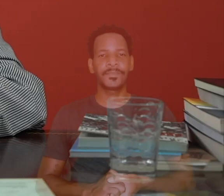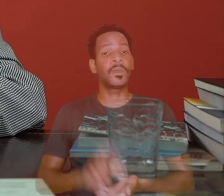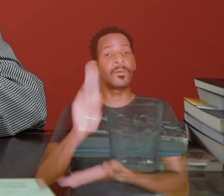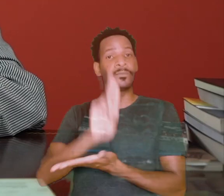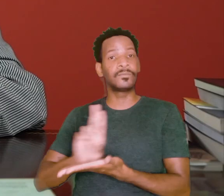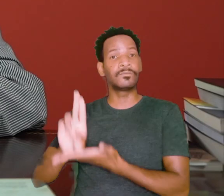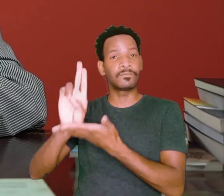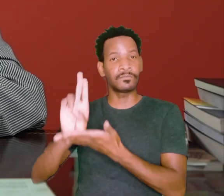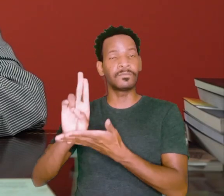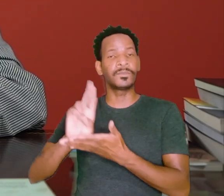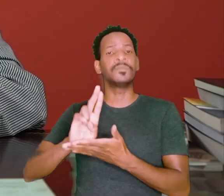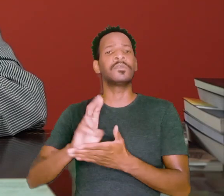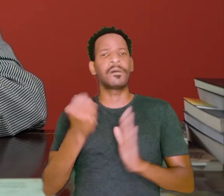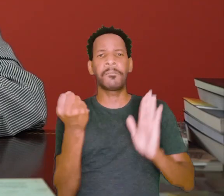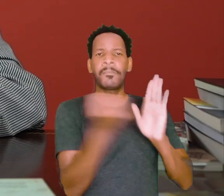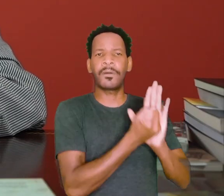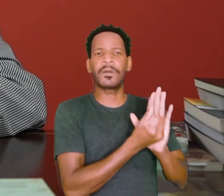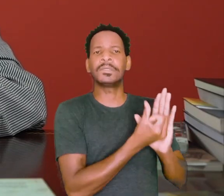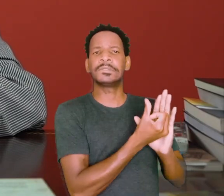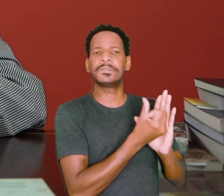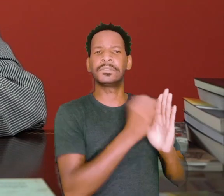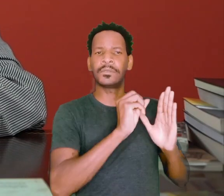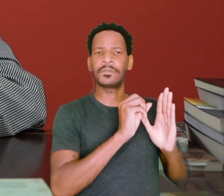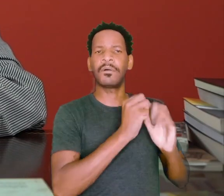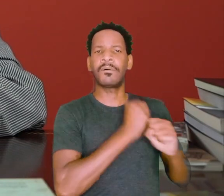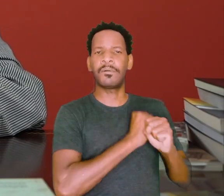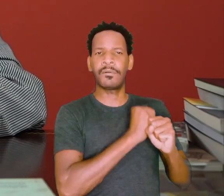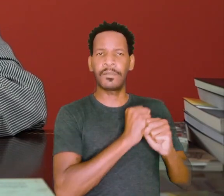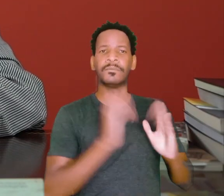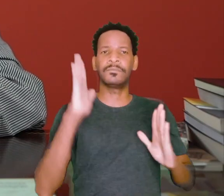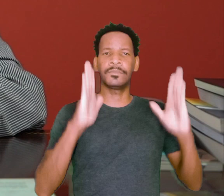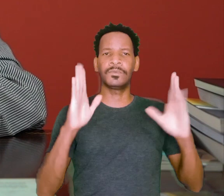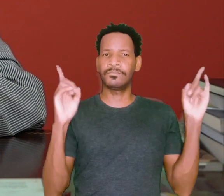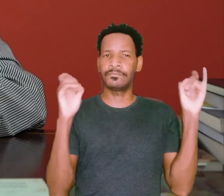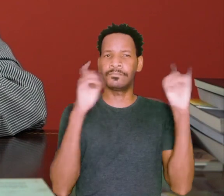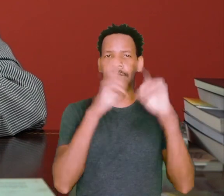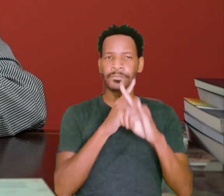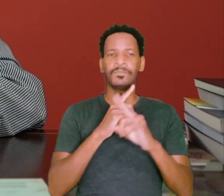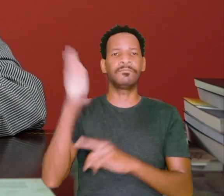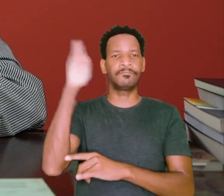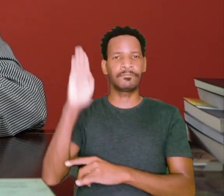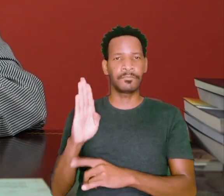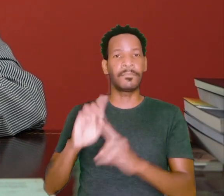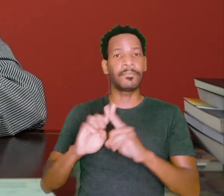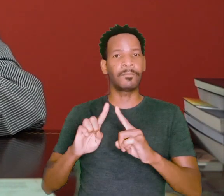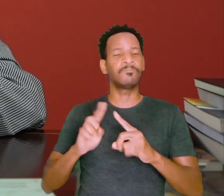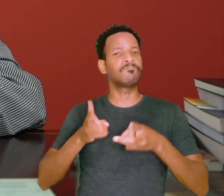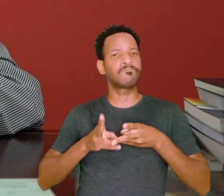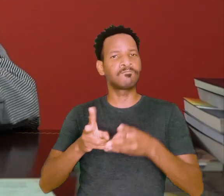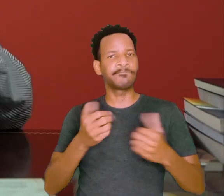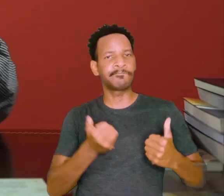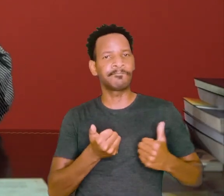A universidade, ao fazer 60 anos, num tempo difícil para o Brasil, de pé